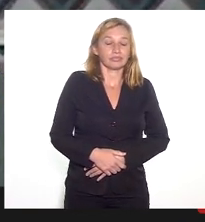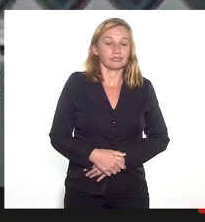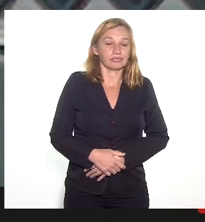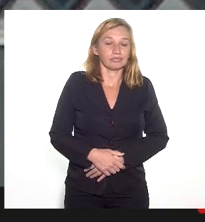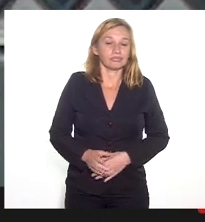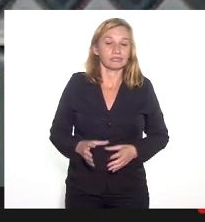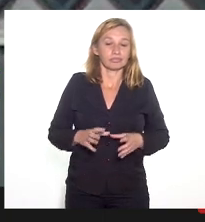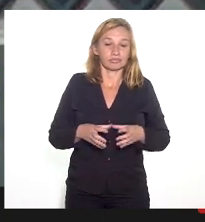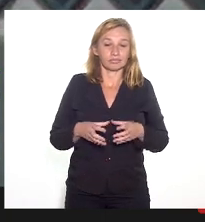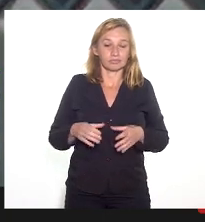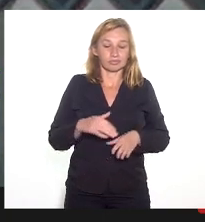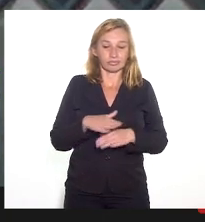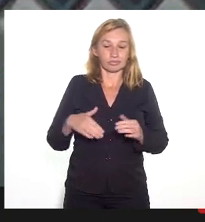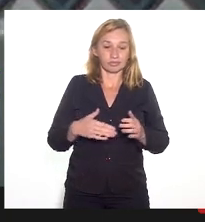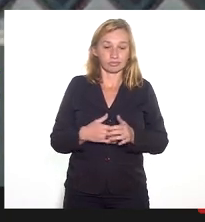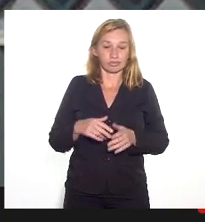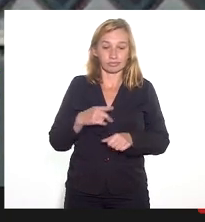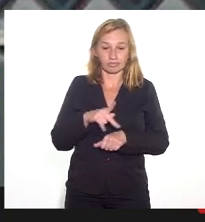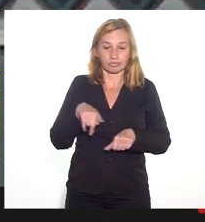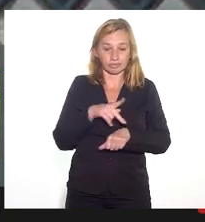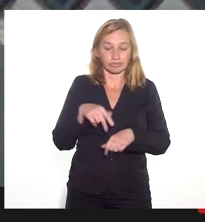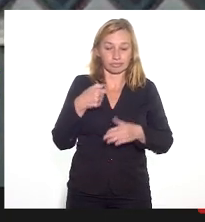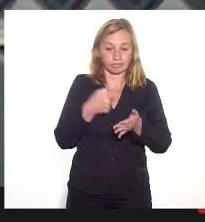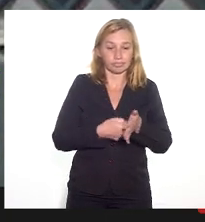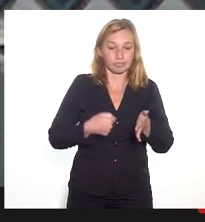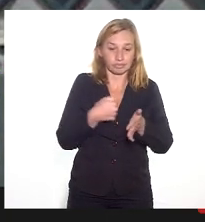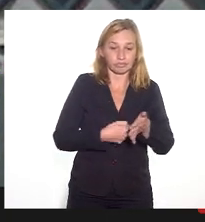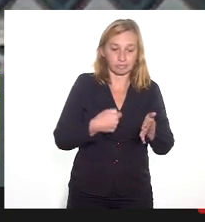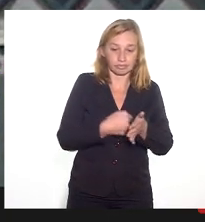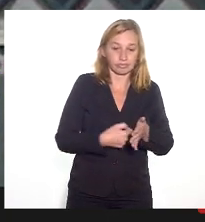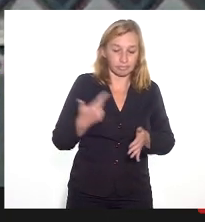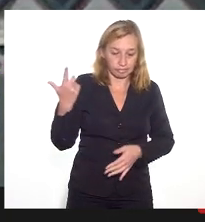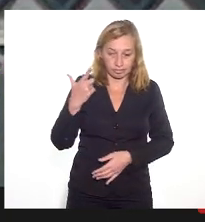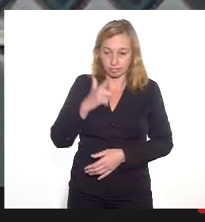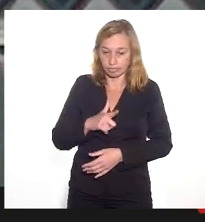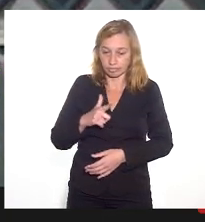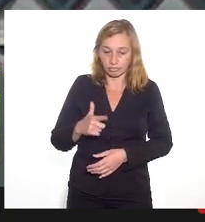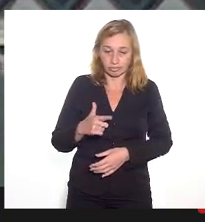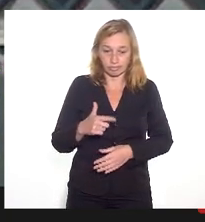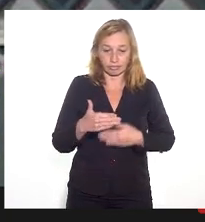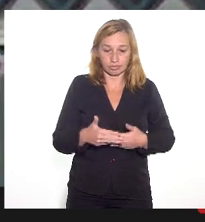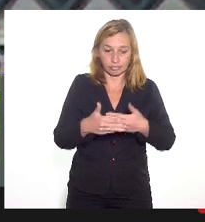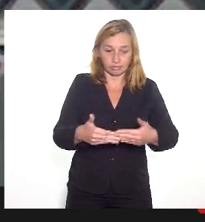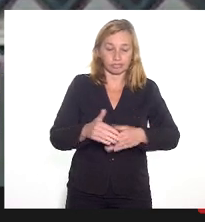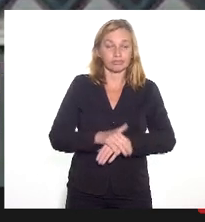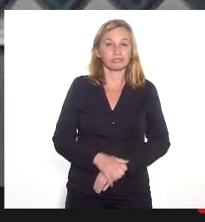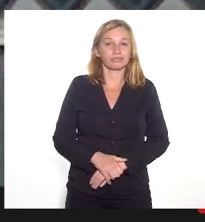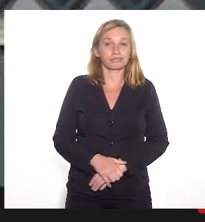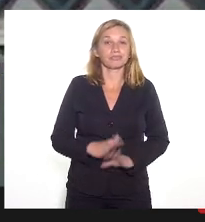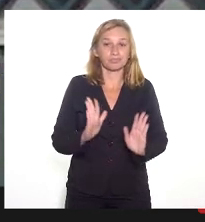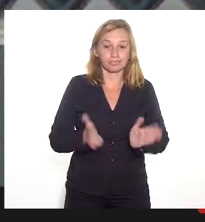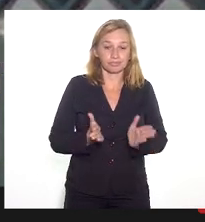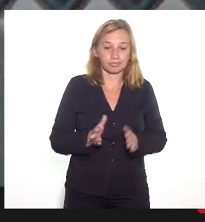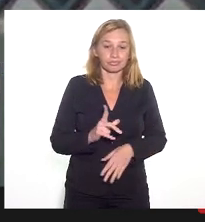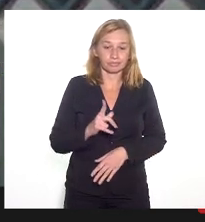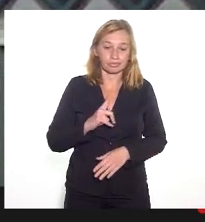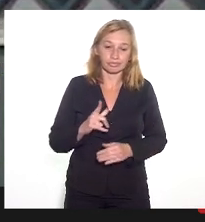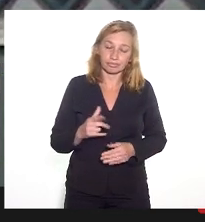Estado inteiro, do país inteiro, lutando para que a gente pudesse avançar nesse processo. E hoje a gente tem